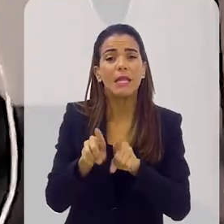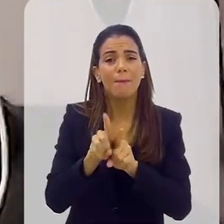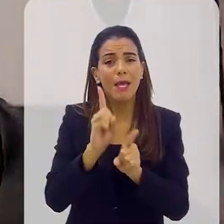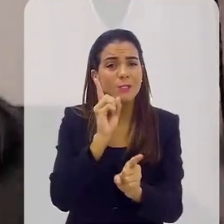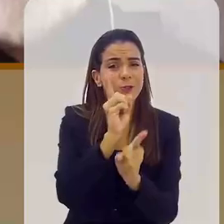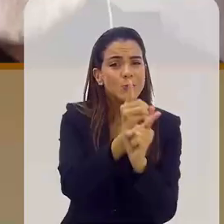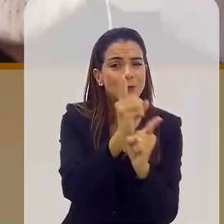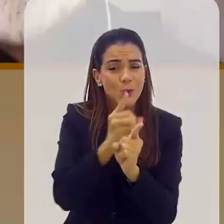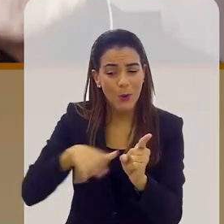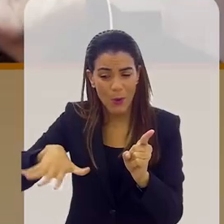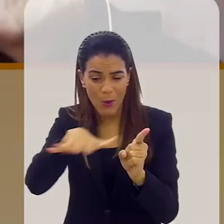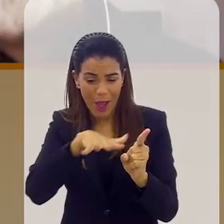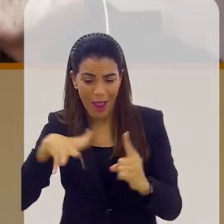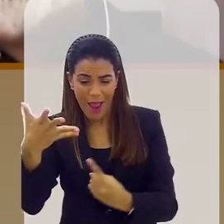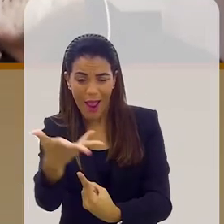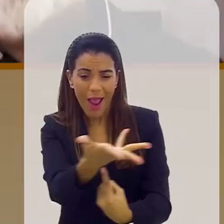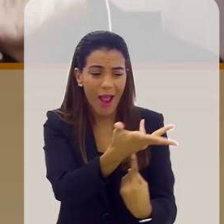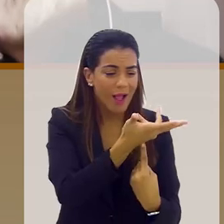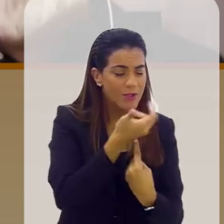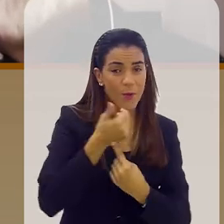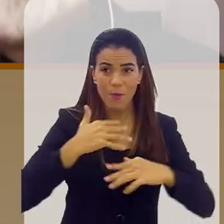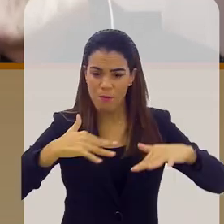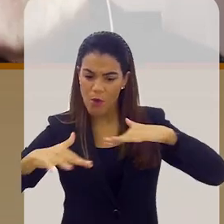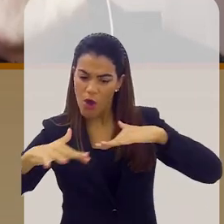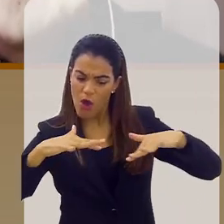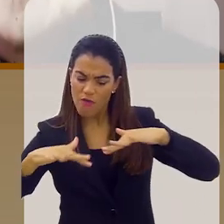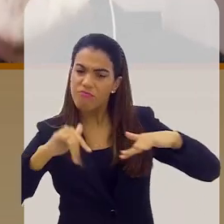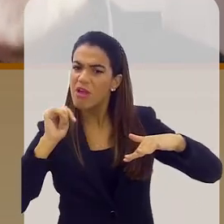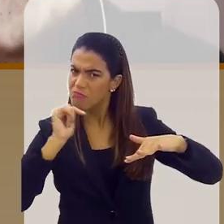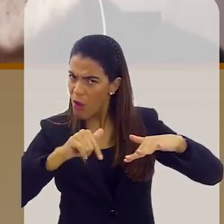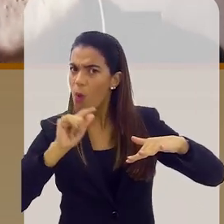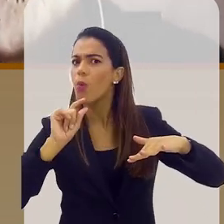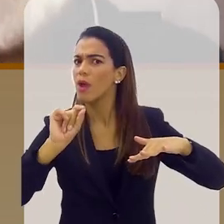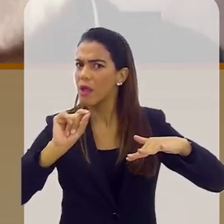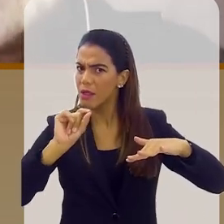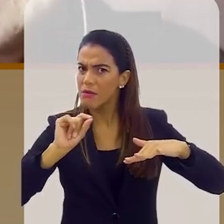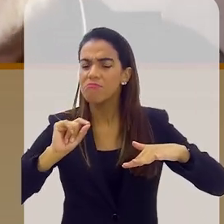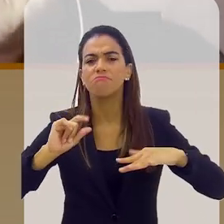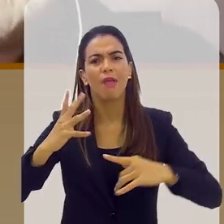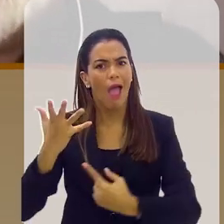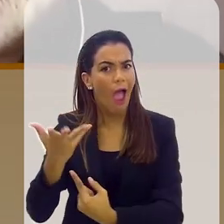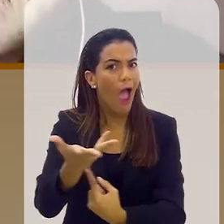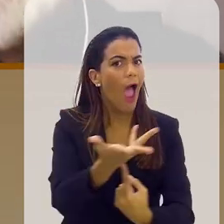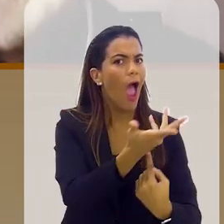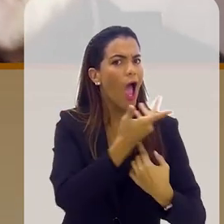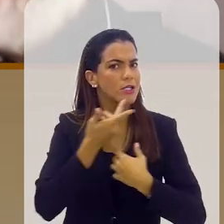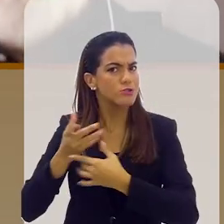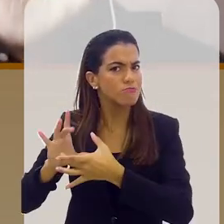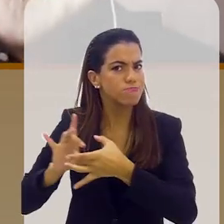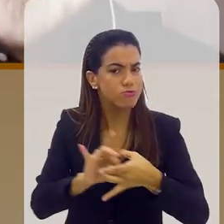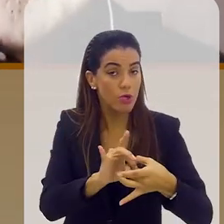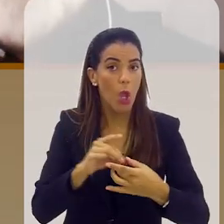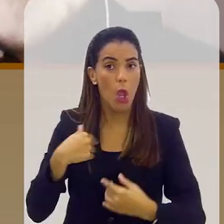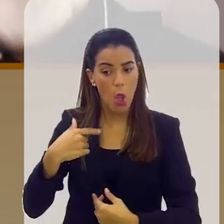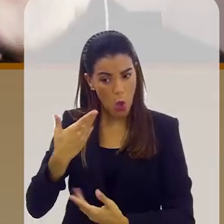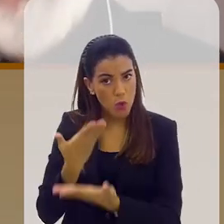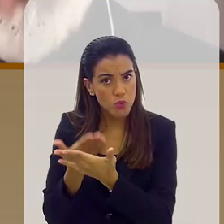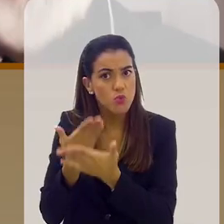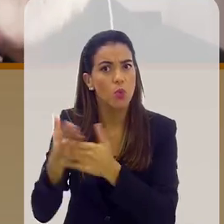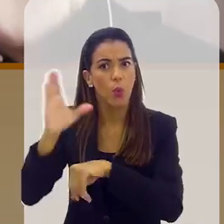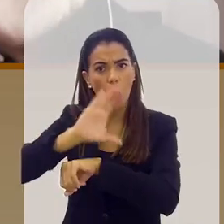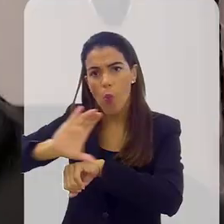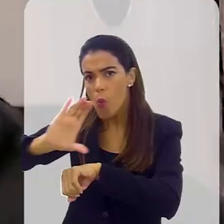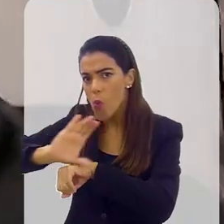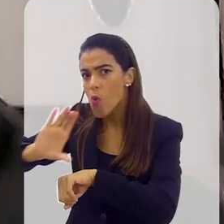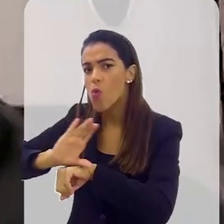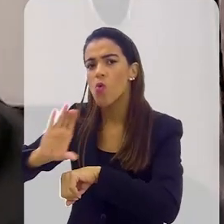e descobrir dentro desse ambiente artístico, né? Porque o movimento era um movimento que era muito ligado a artes, né? Eu fiz cursos também,